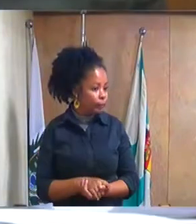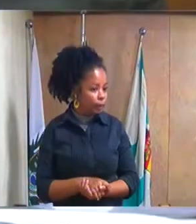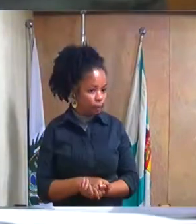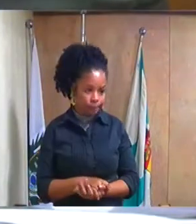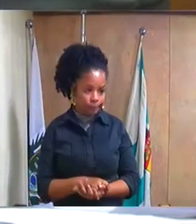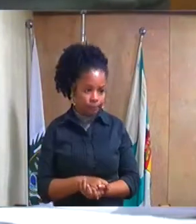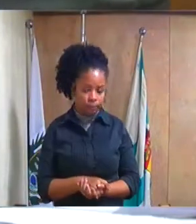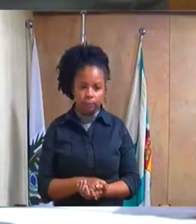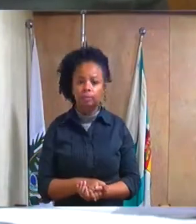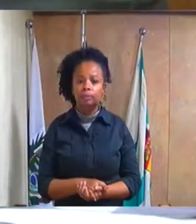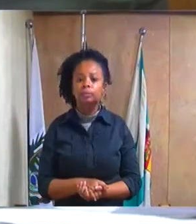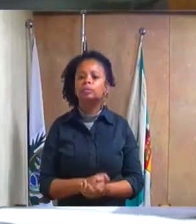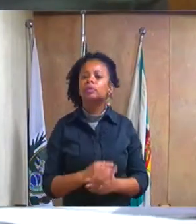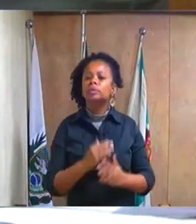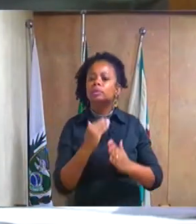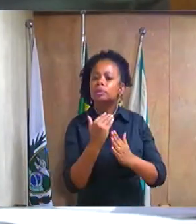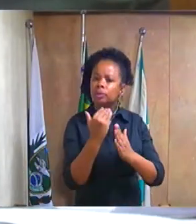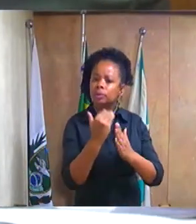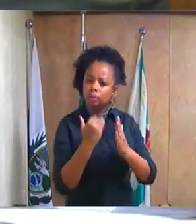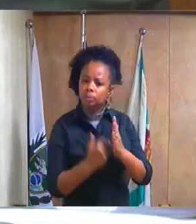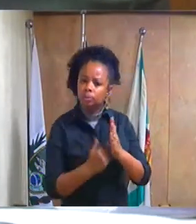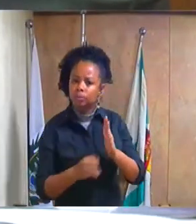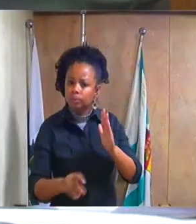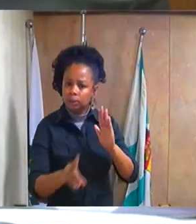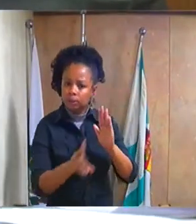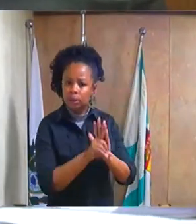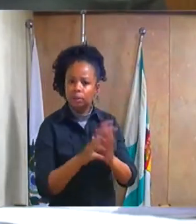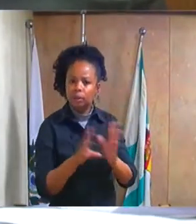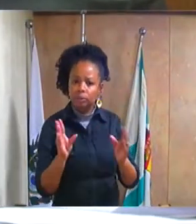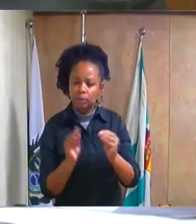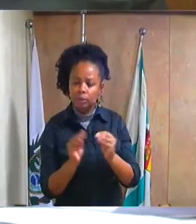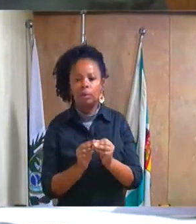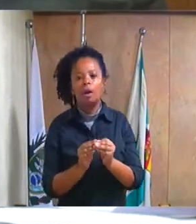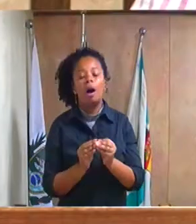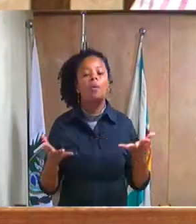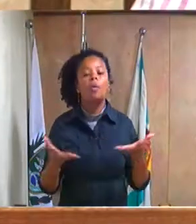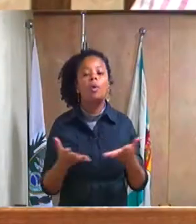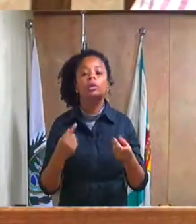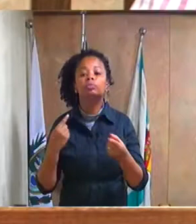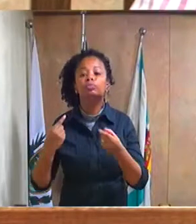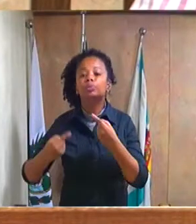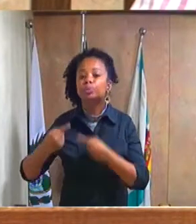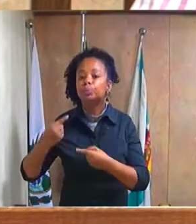Todos os decretos de resolução encontram-se em discussão.